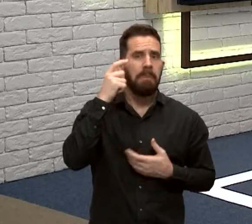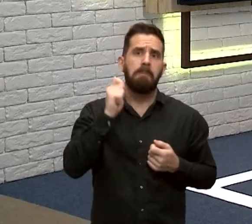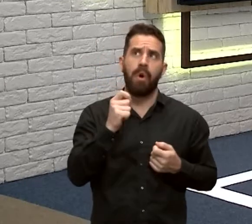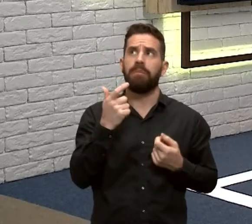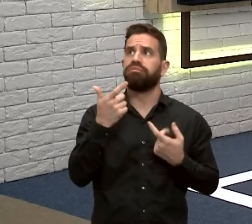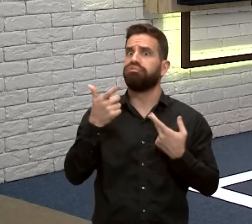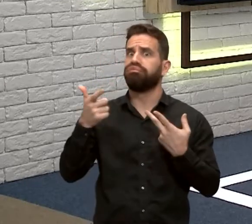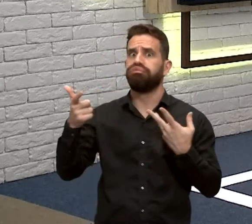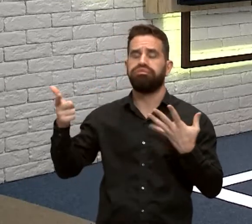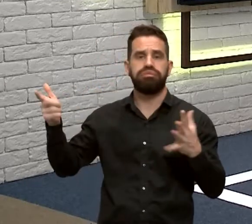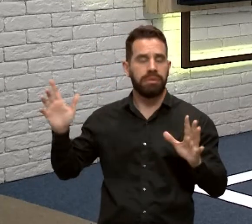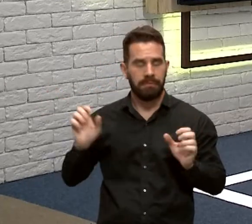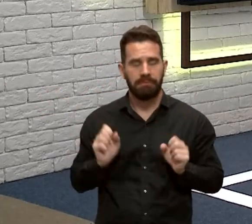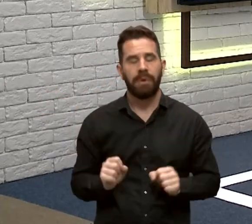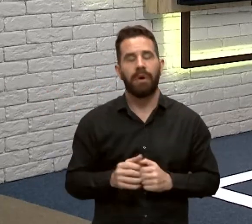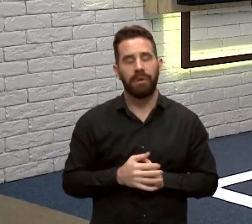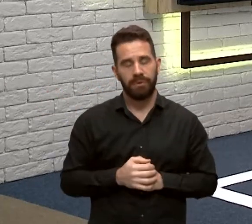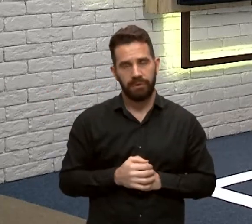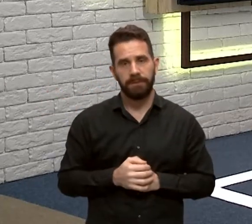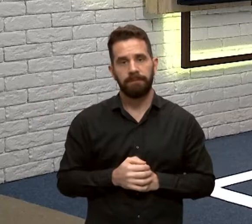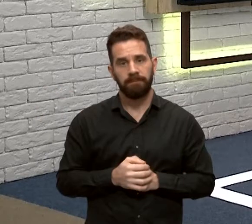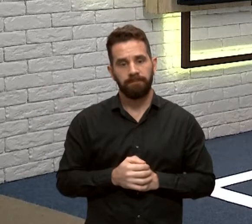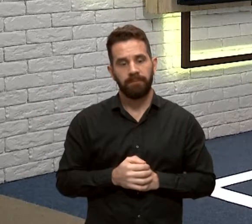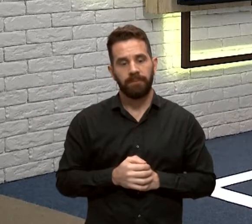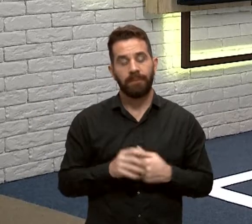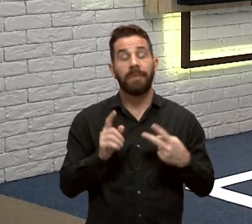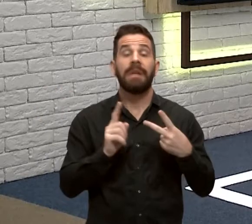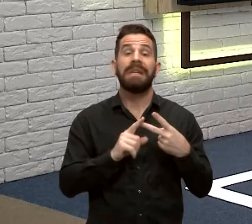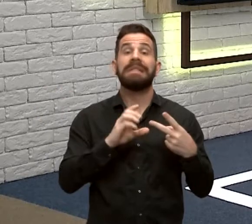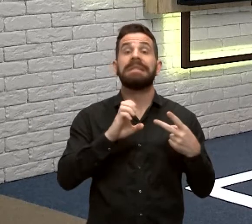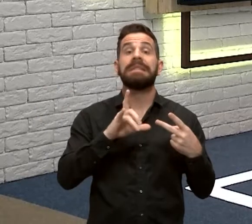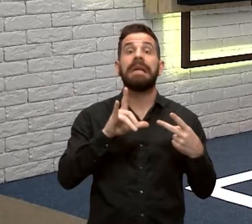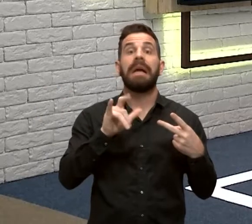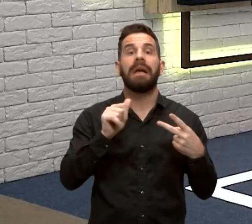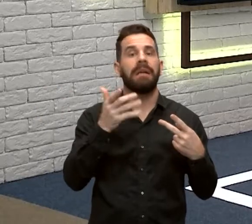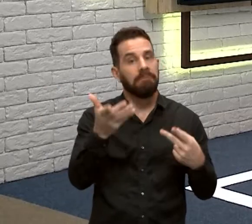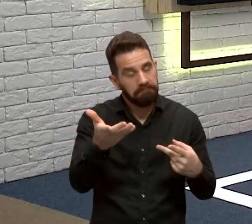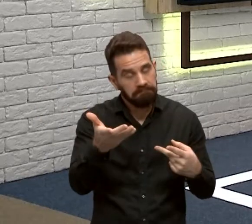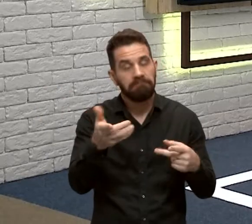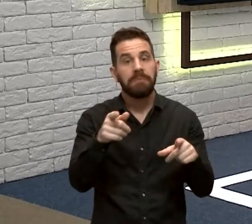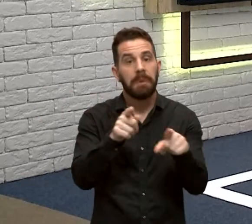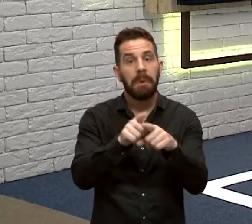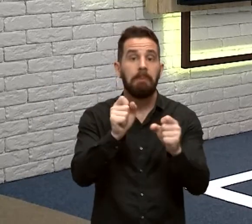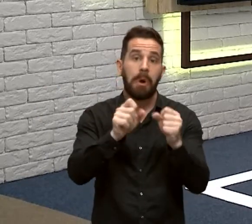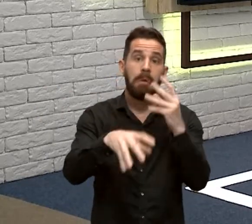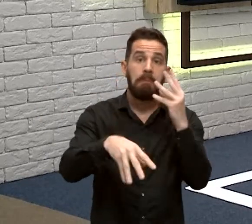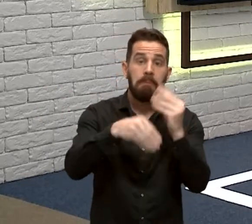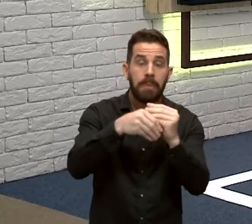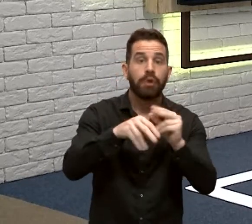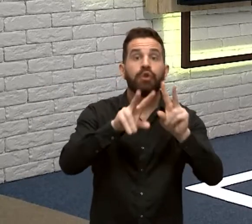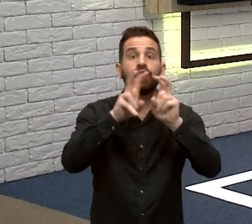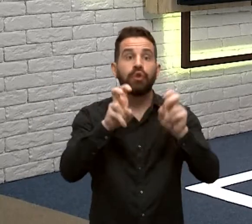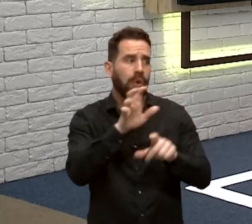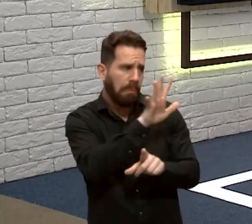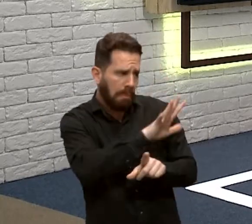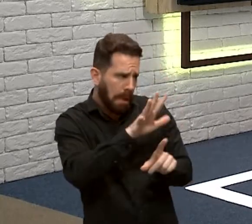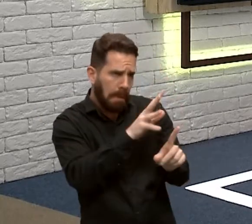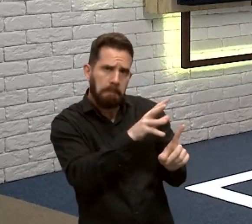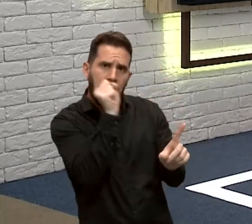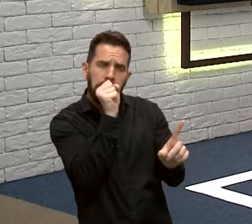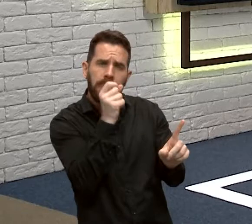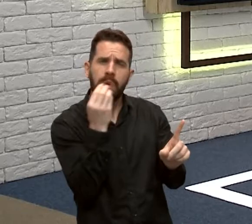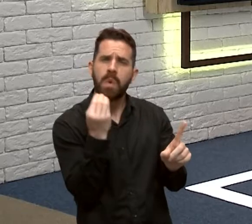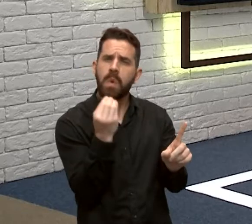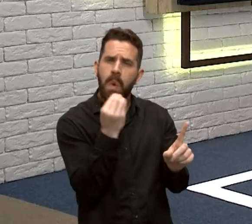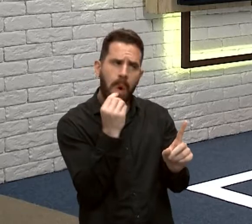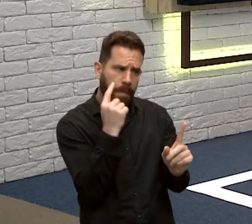diversos. Célia, então gostaria que você falasse um pouco para a gente sobre esses sinais e, a partir daí, como ajudar, né? Como que